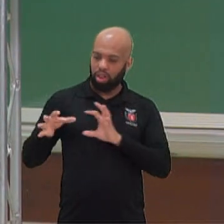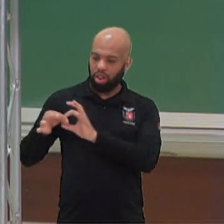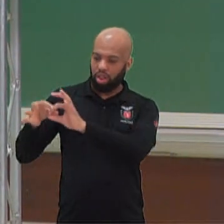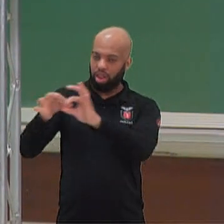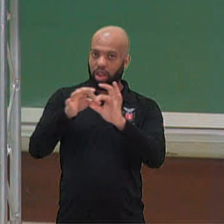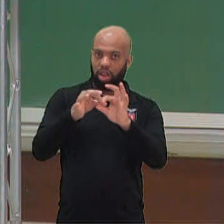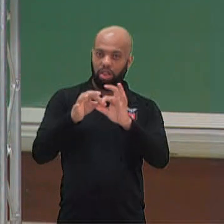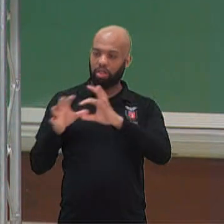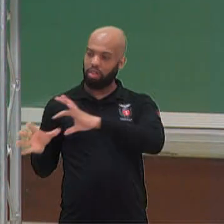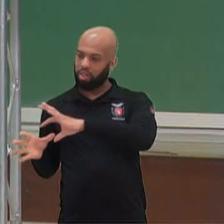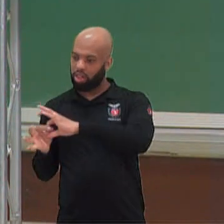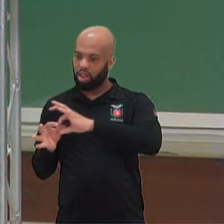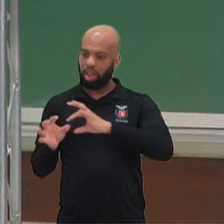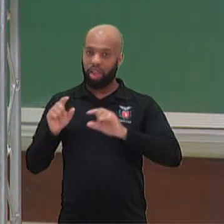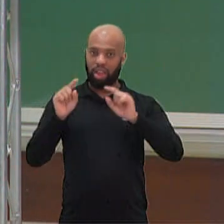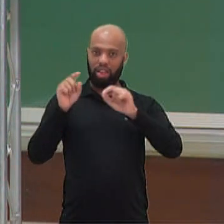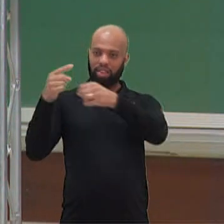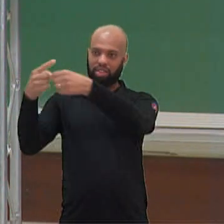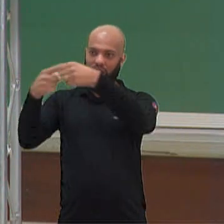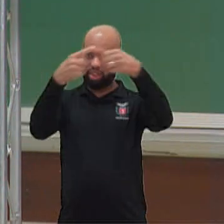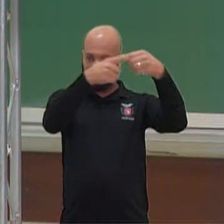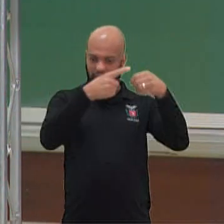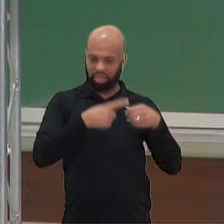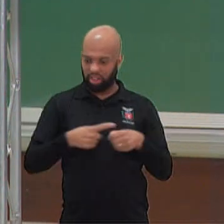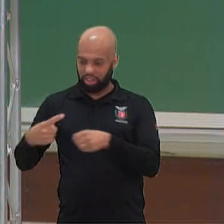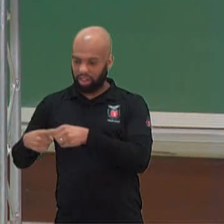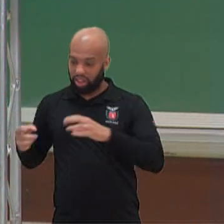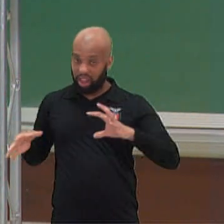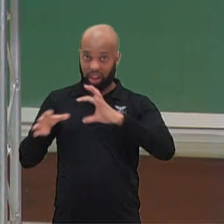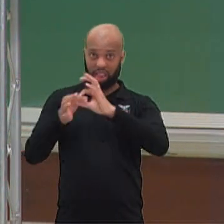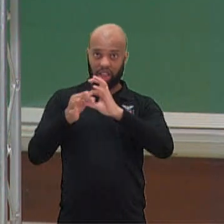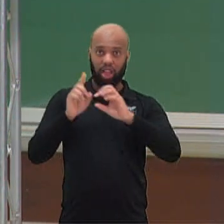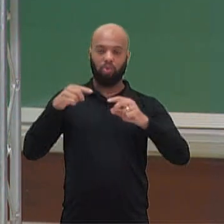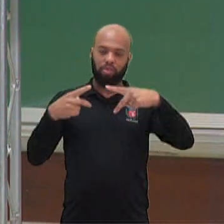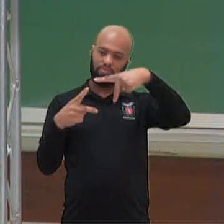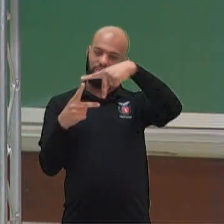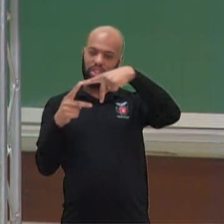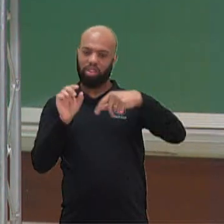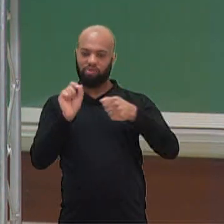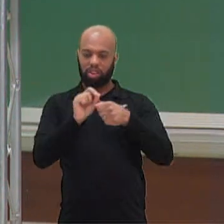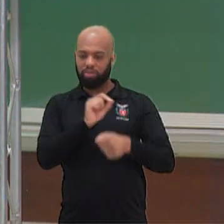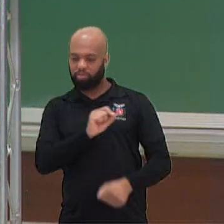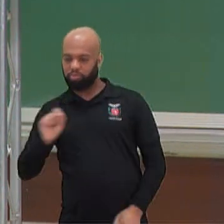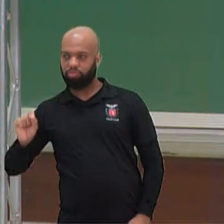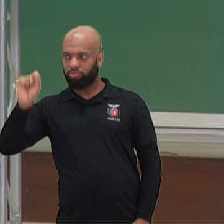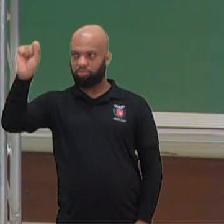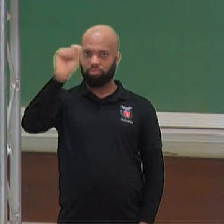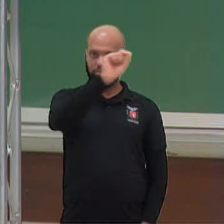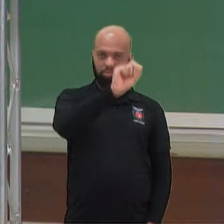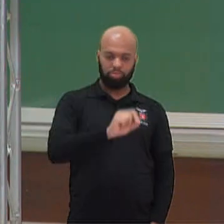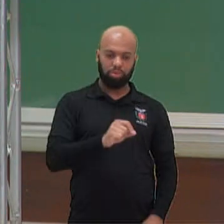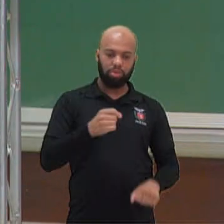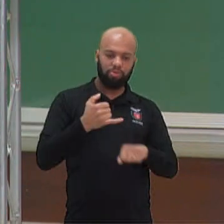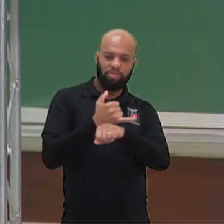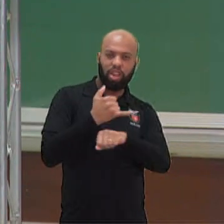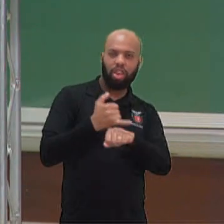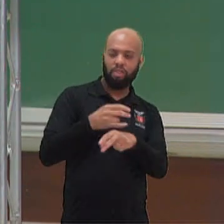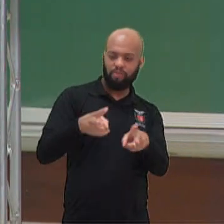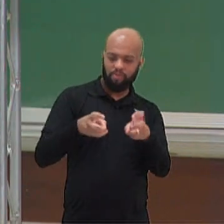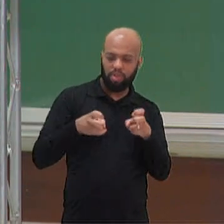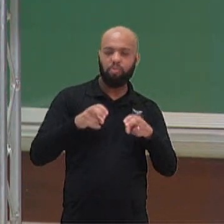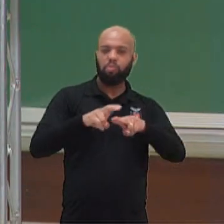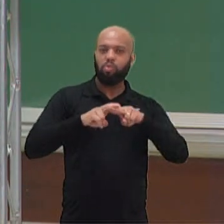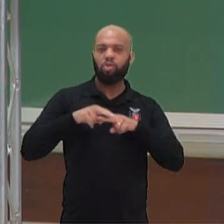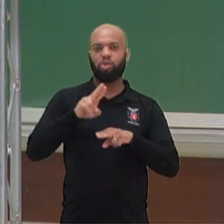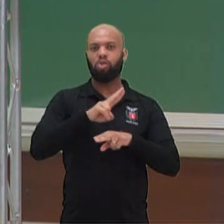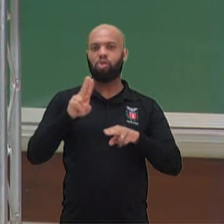formam um quadrilátero. E essas cidades trabalham ali com a extração do minério de ferro, por isso chamado quadrilátero ferrífero. Então,